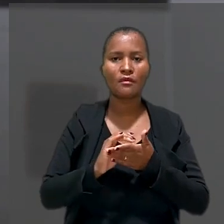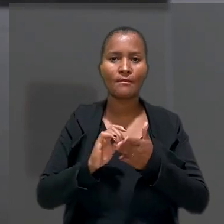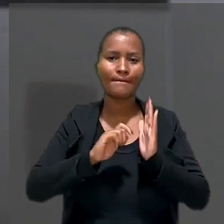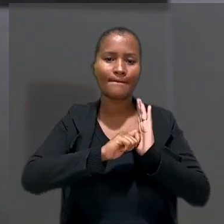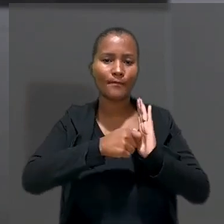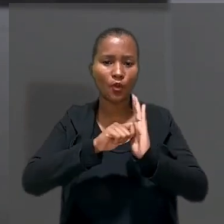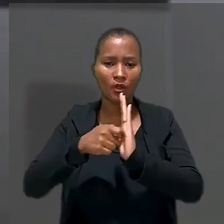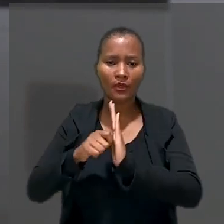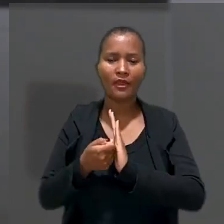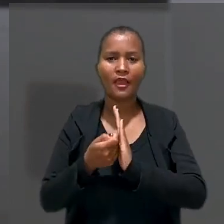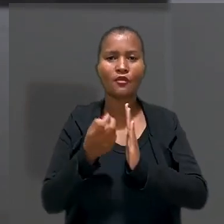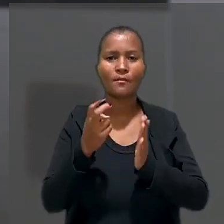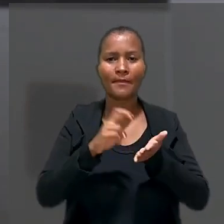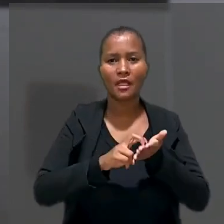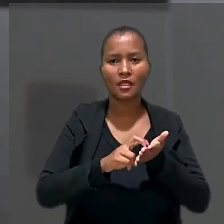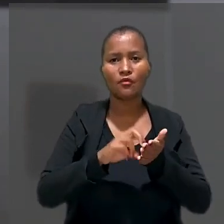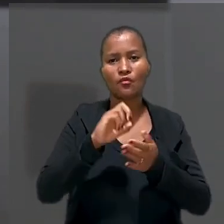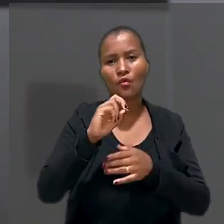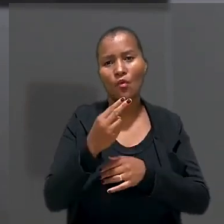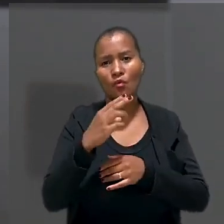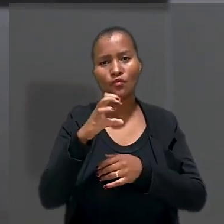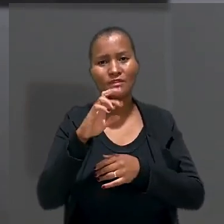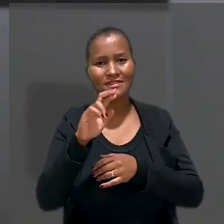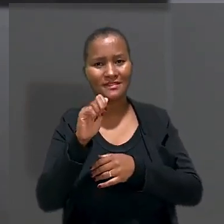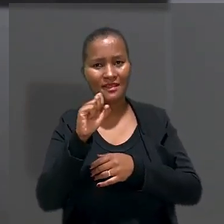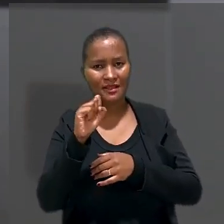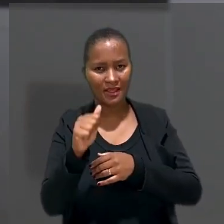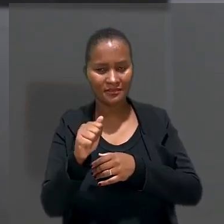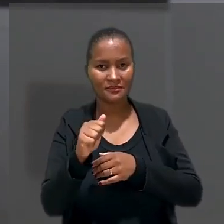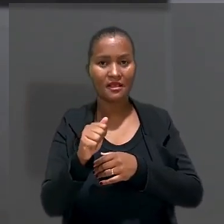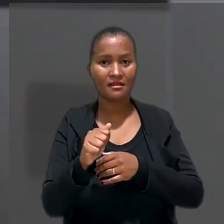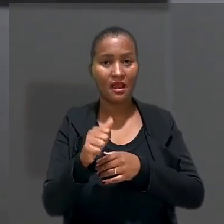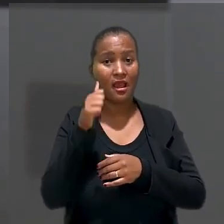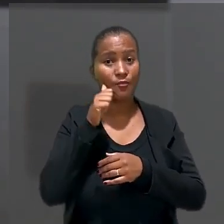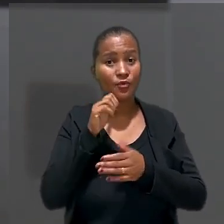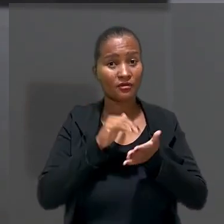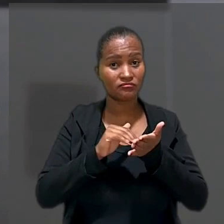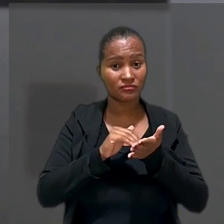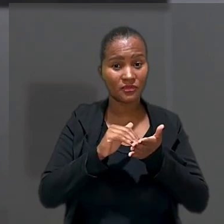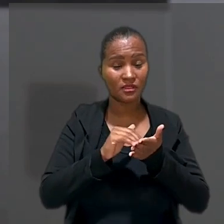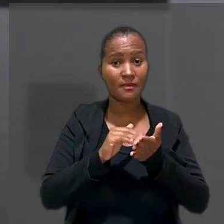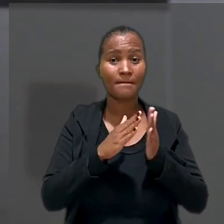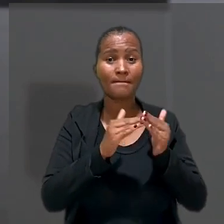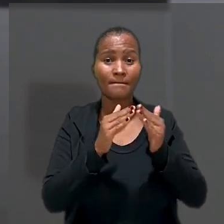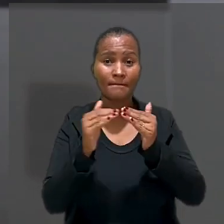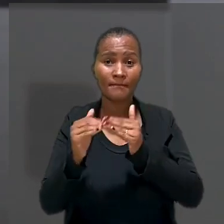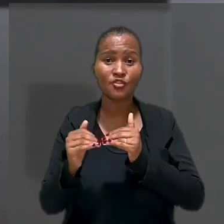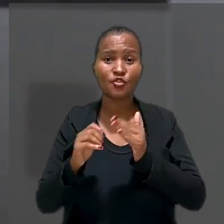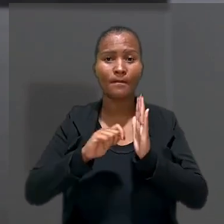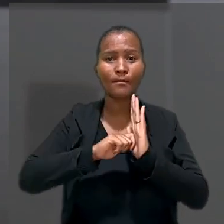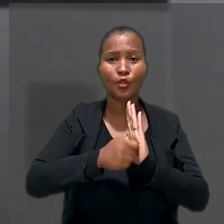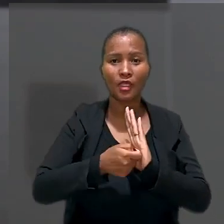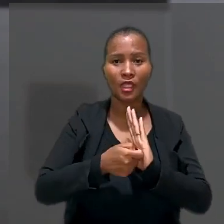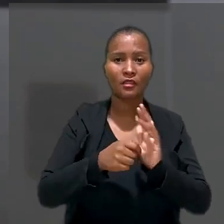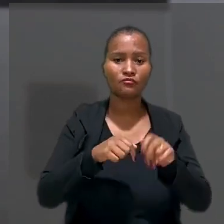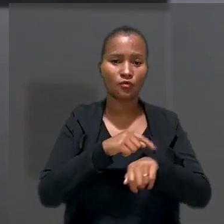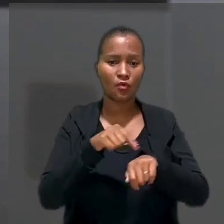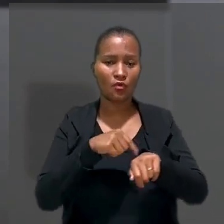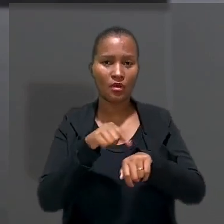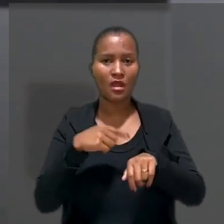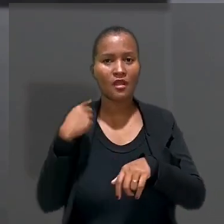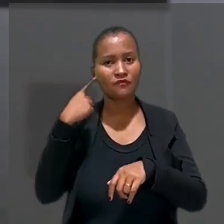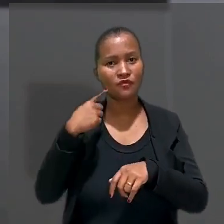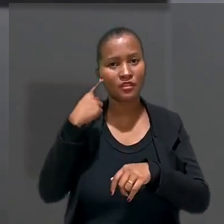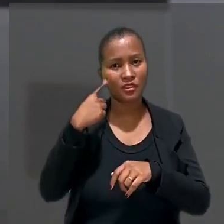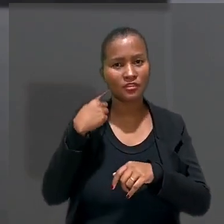meio de bloqueio de contas bancárias ou pelo Serasa. A secretária, então, requereu a penhora de honorários